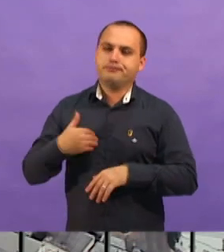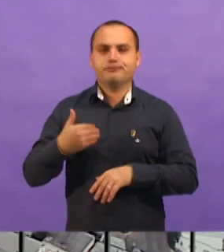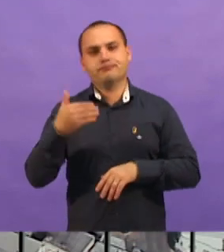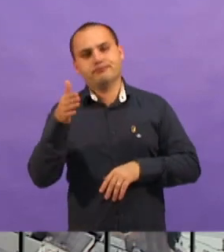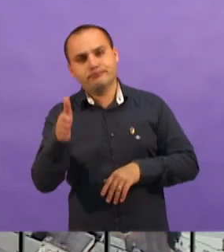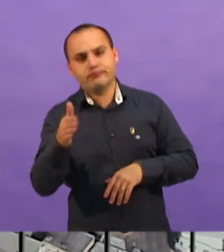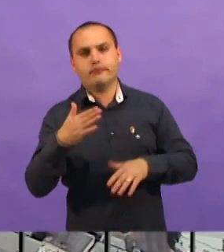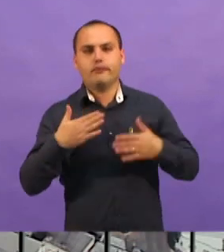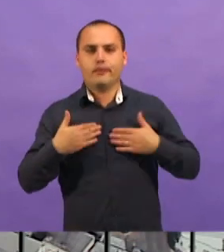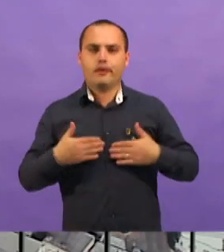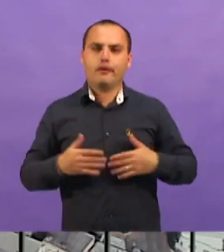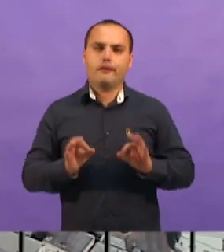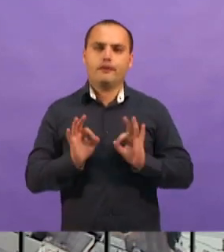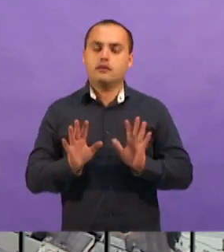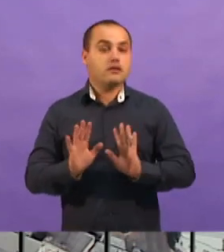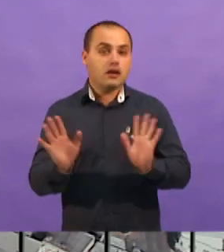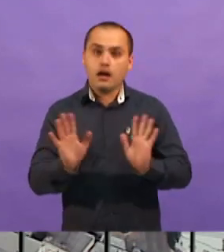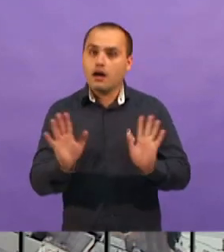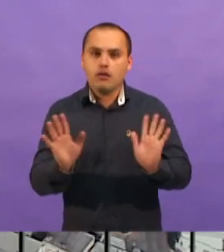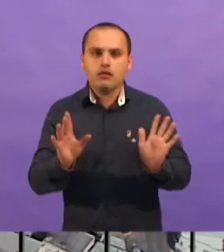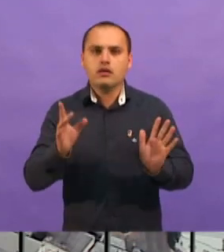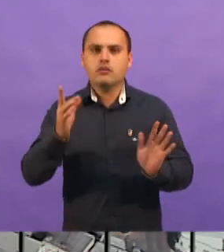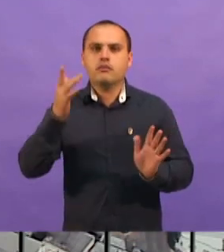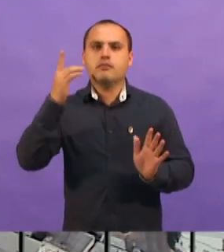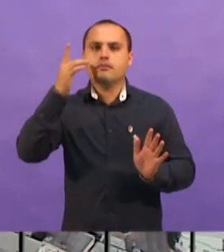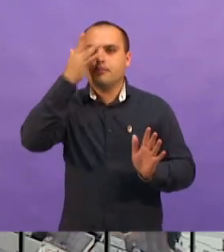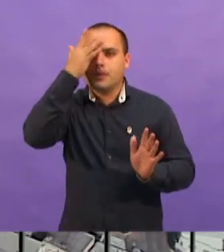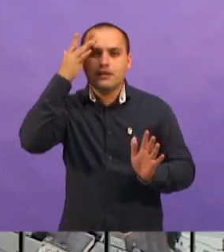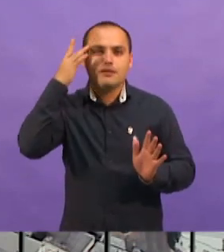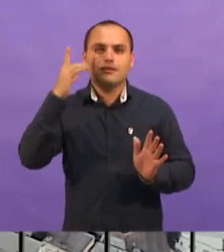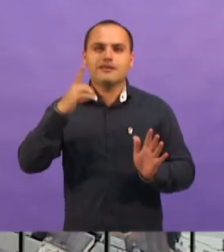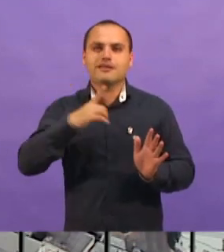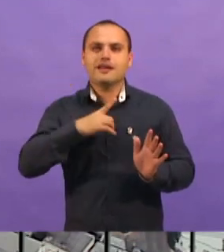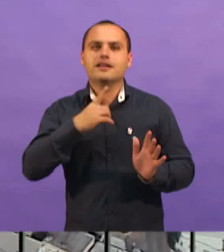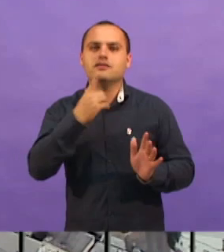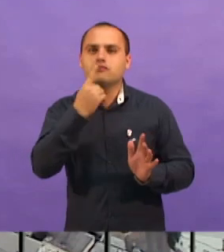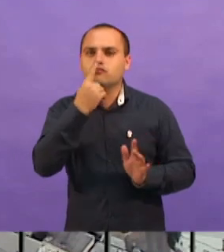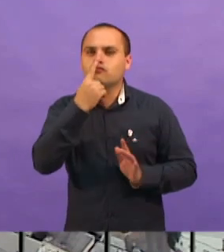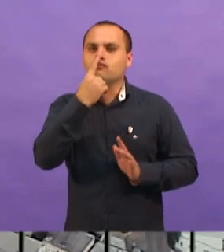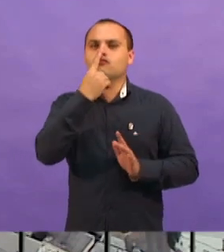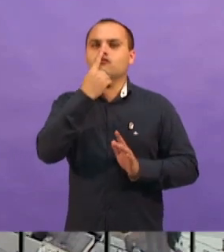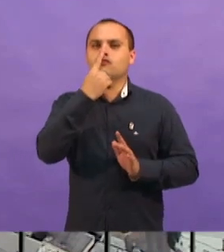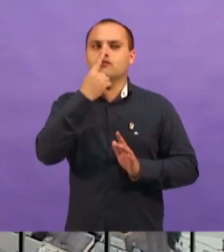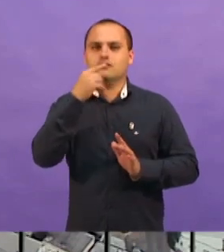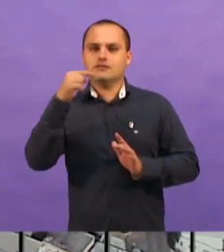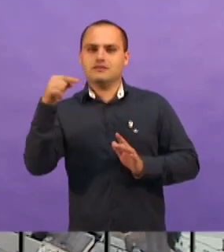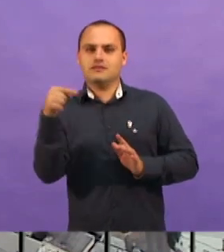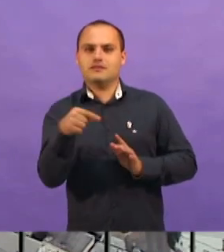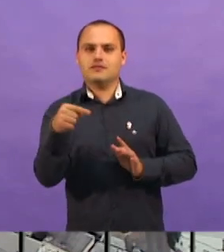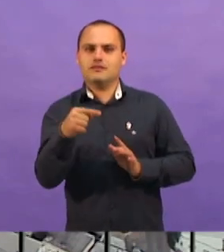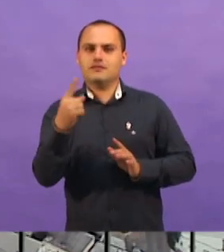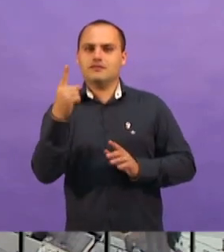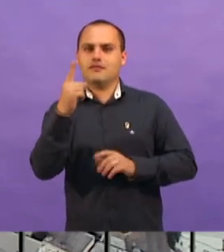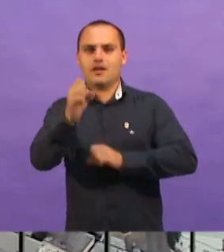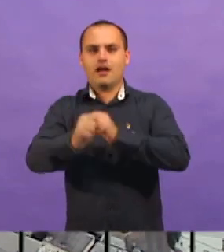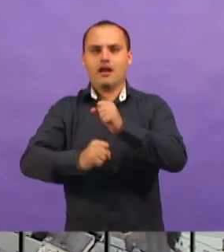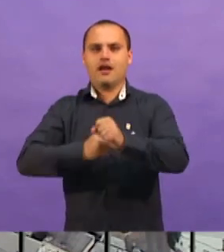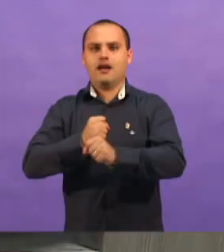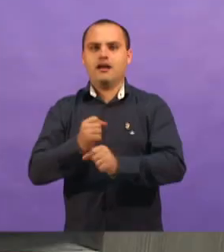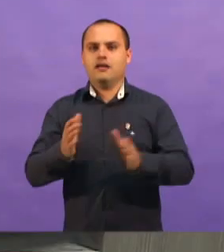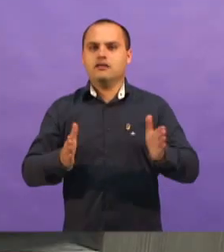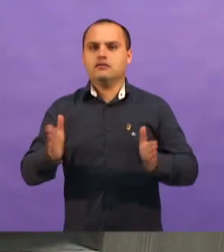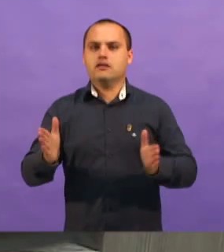que têm afinidade com o anuário são as pessoas que amam a vida, né? Porque